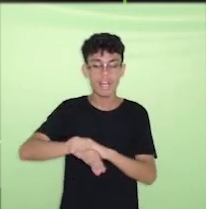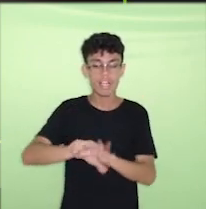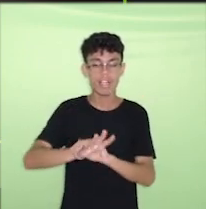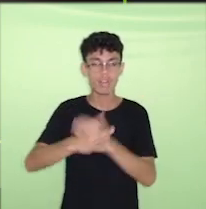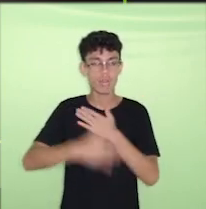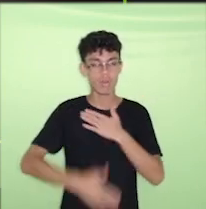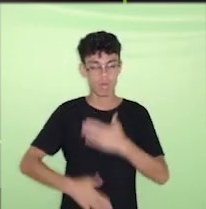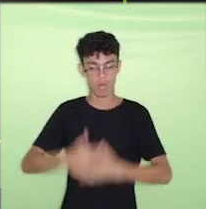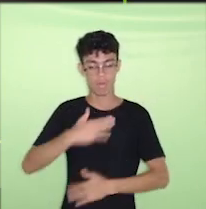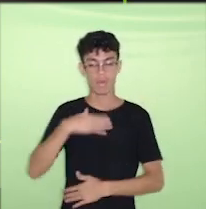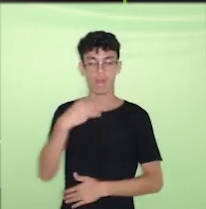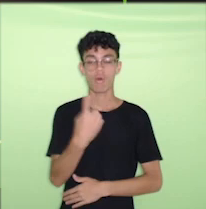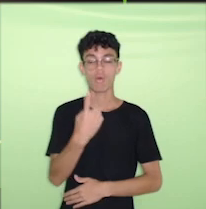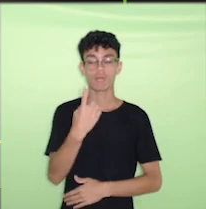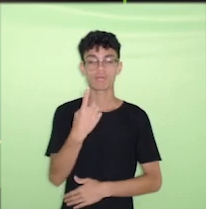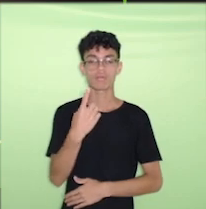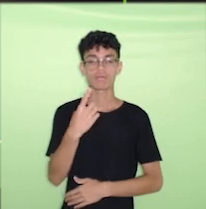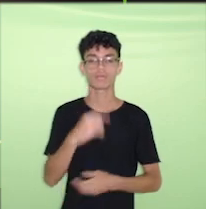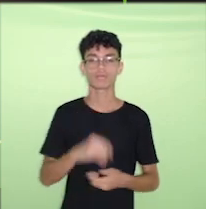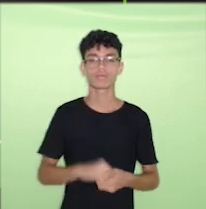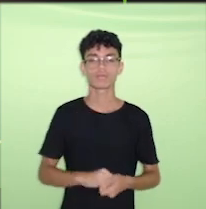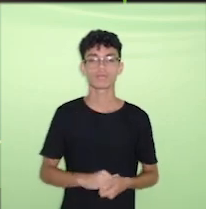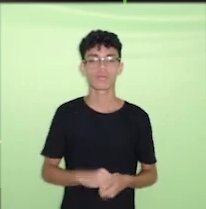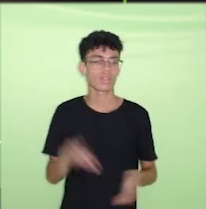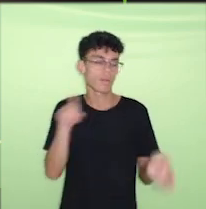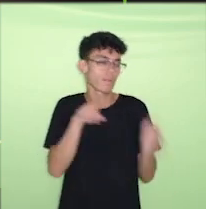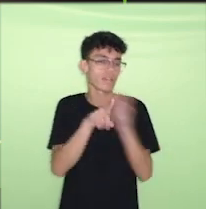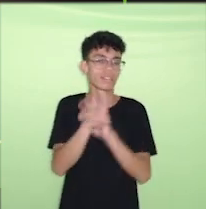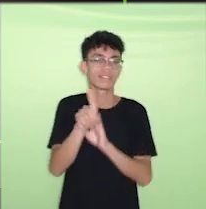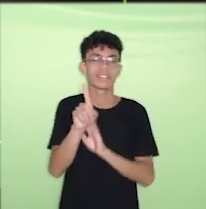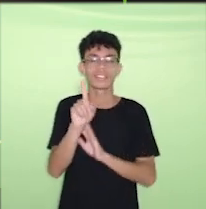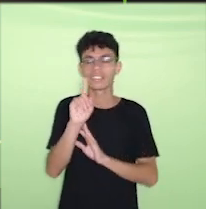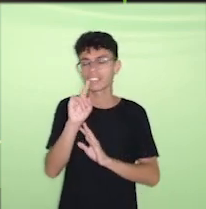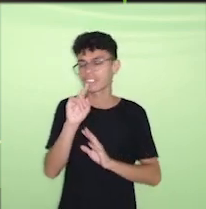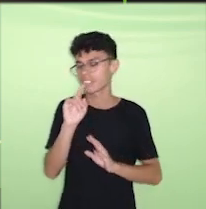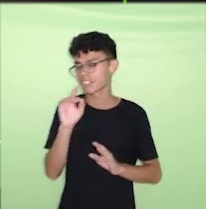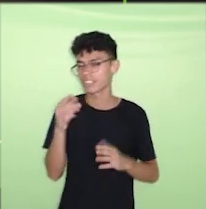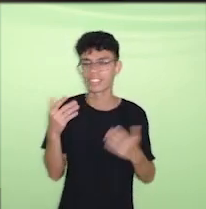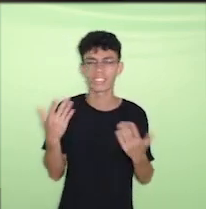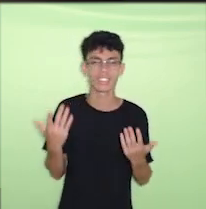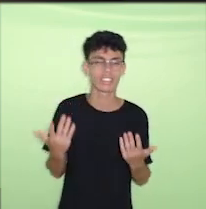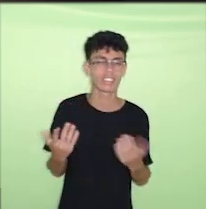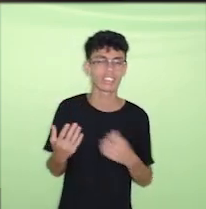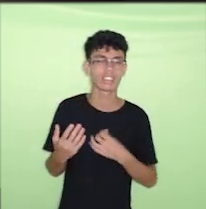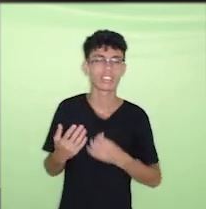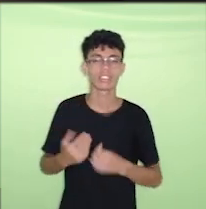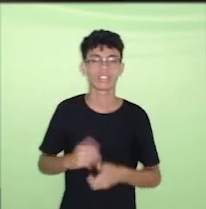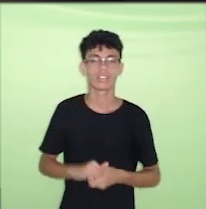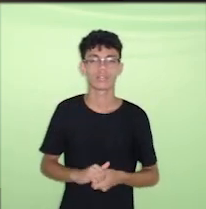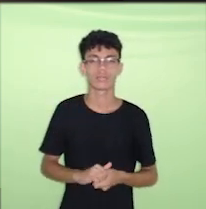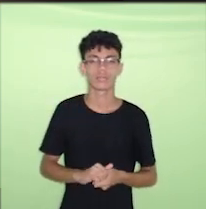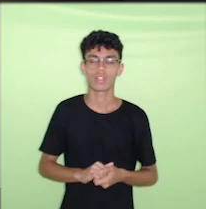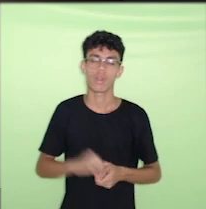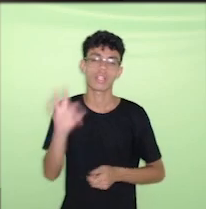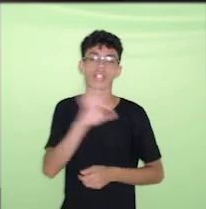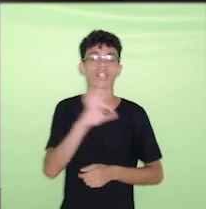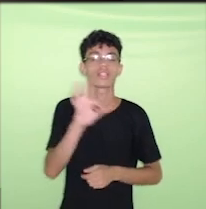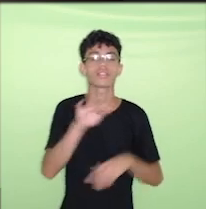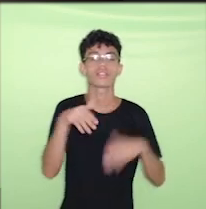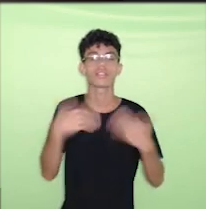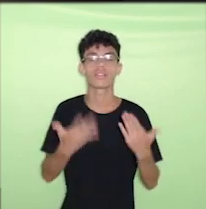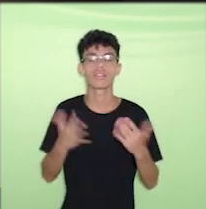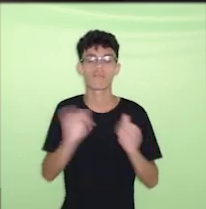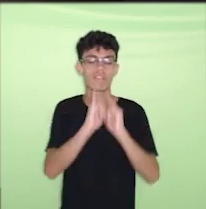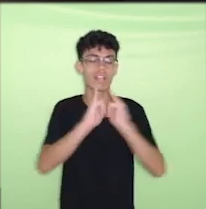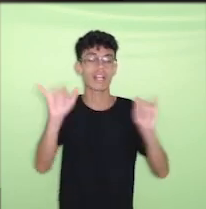um, mas a unidade tríplice que me perguntam é indivisível. É o nada, então. E